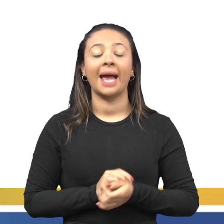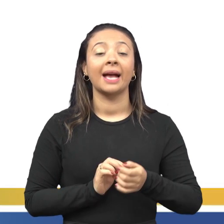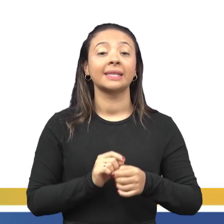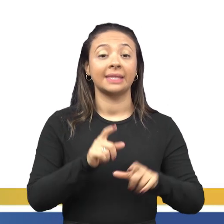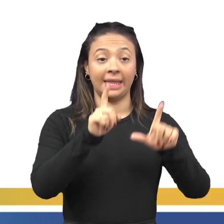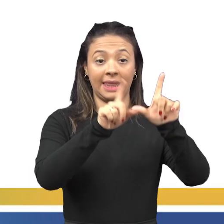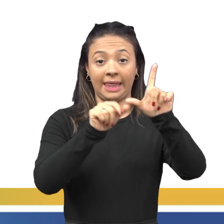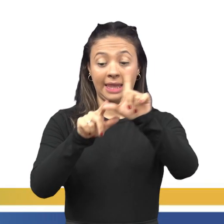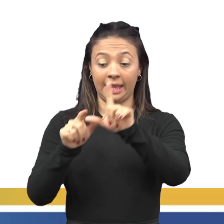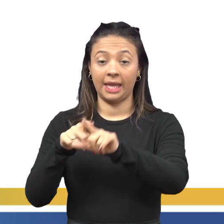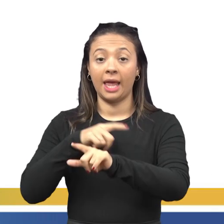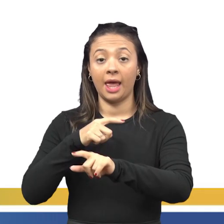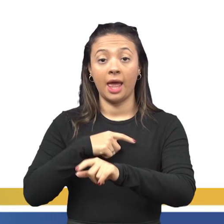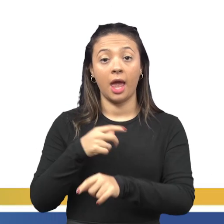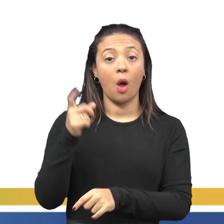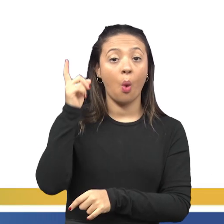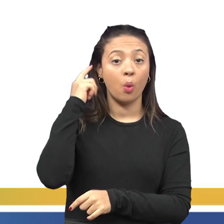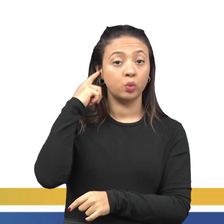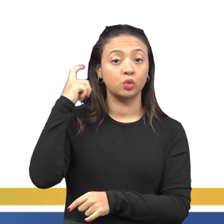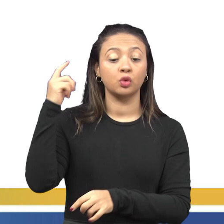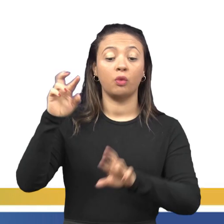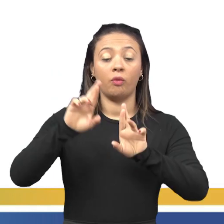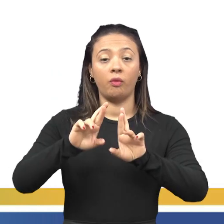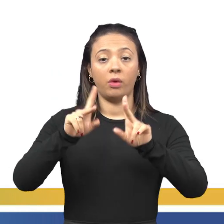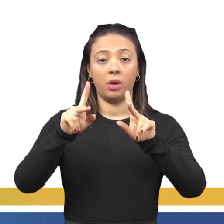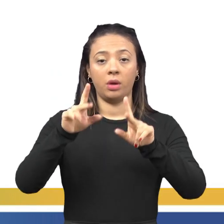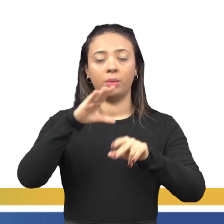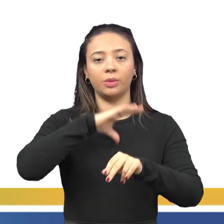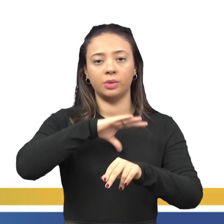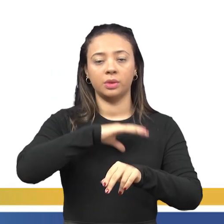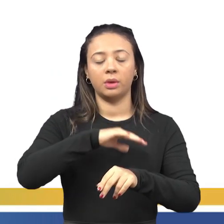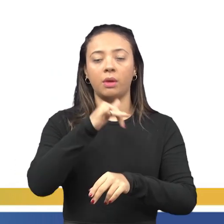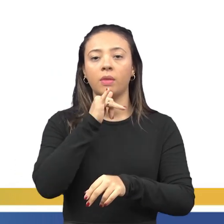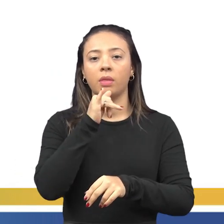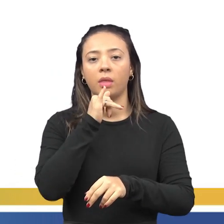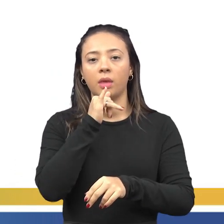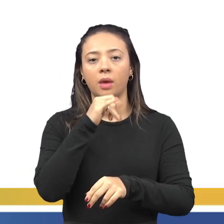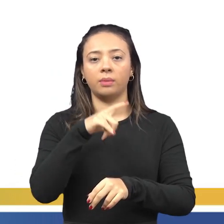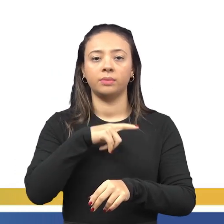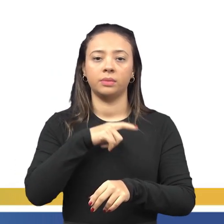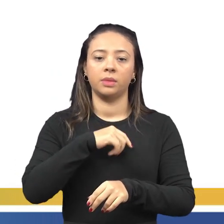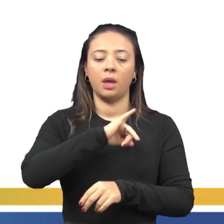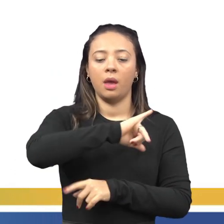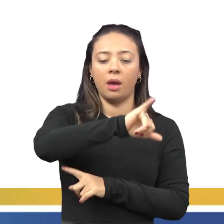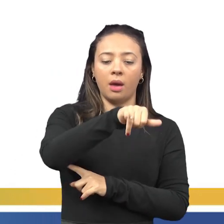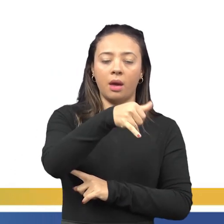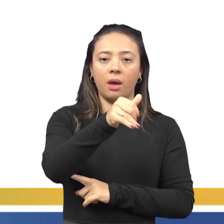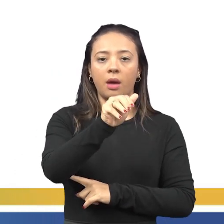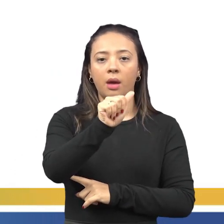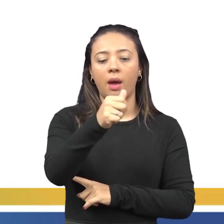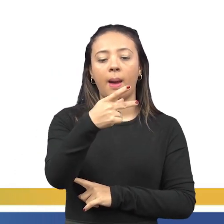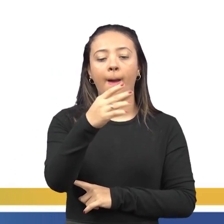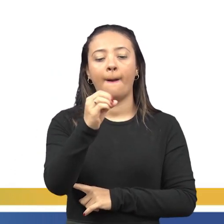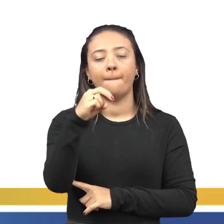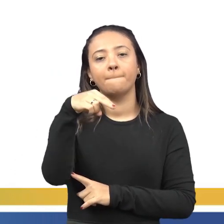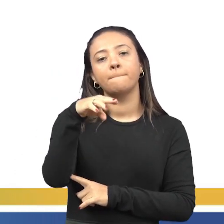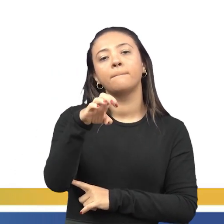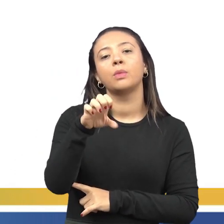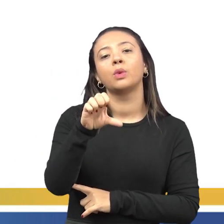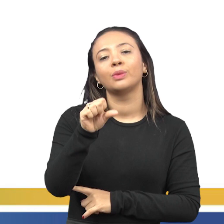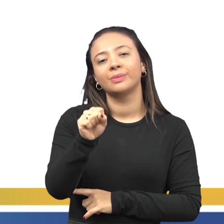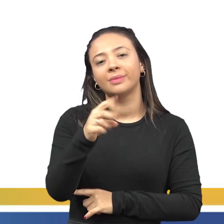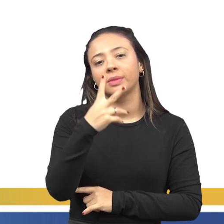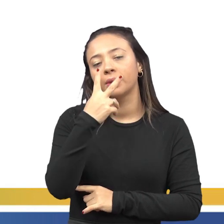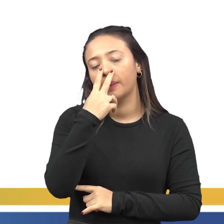ao português, como a gente viu lá no alfabeto, certo? Ó, por exemplo, japonês, a gente viu o J aí, som de R, né?